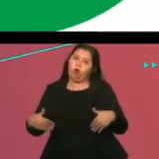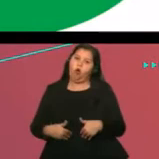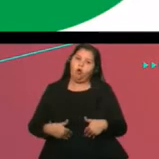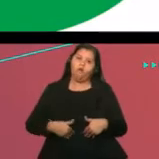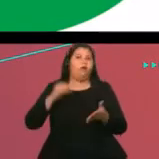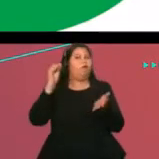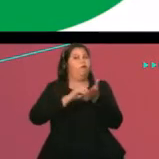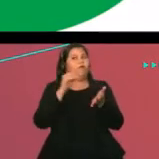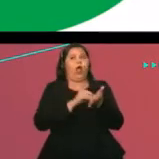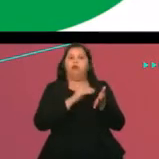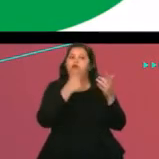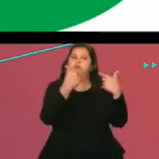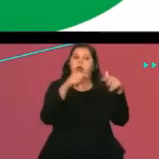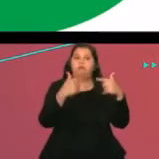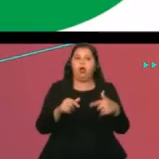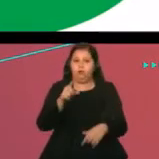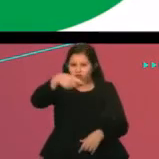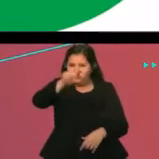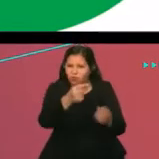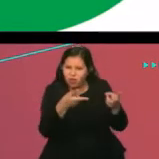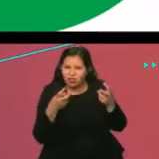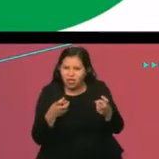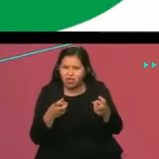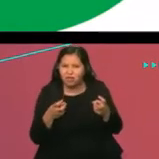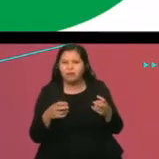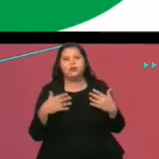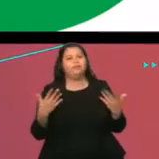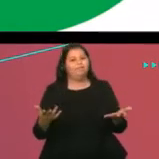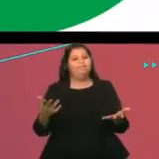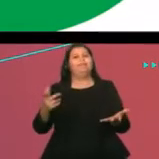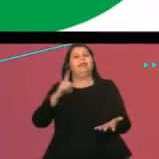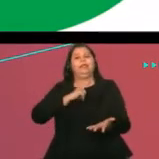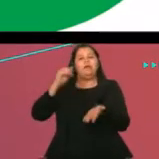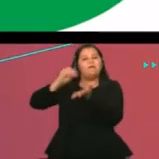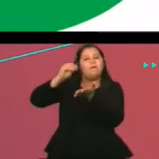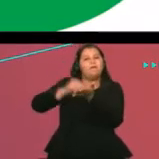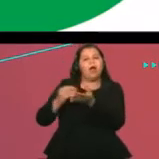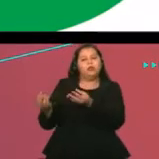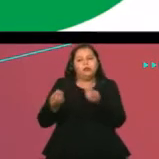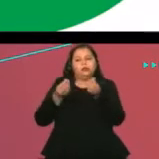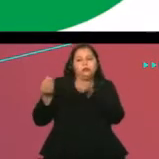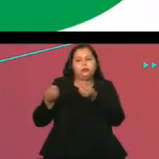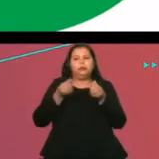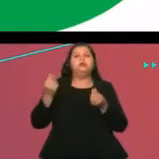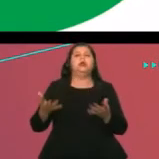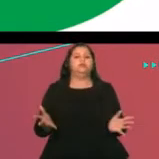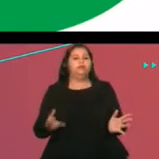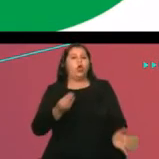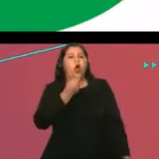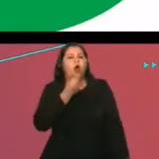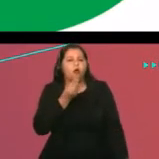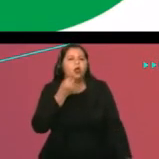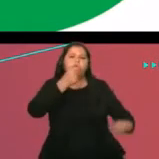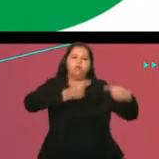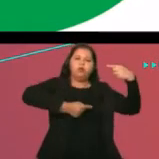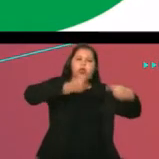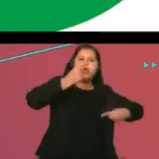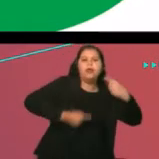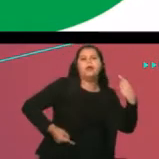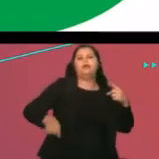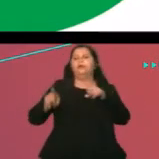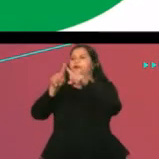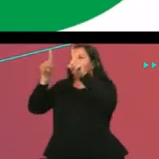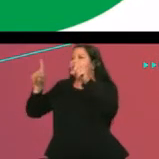comercial percebeu foi um pouco de falta de sensibilidade obviamente que os políticos Funcionários Públicos